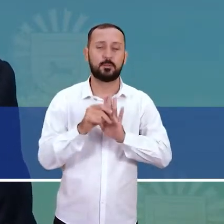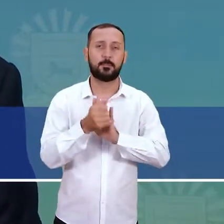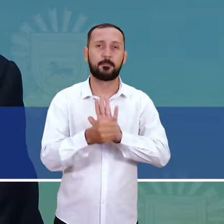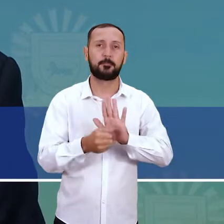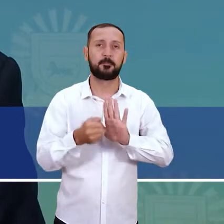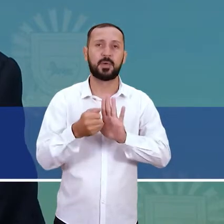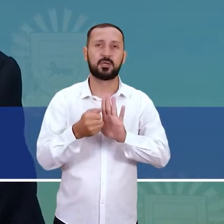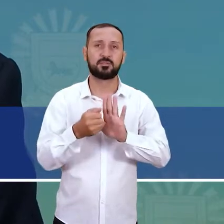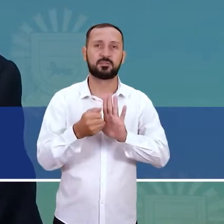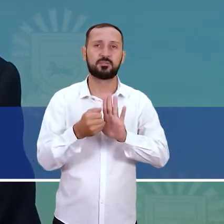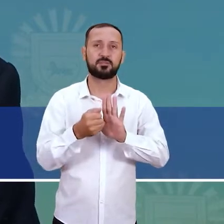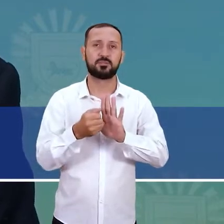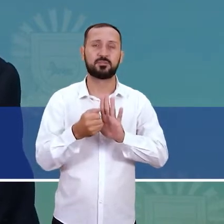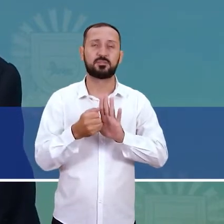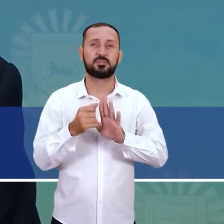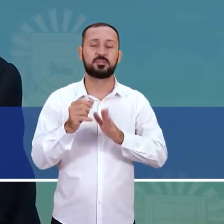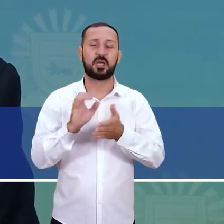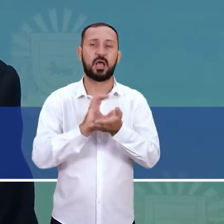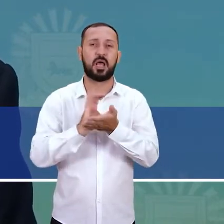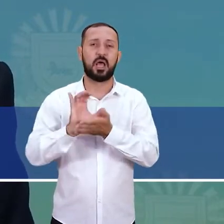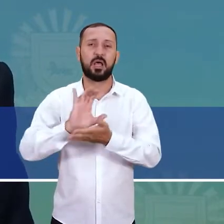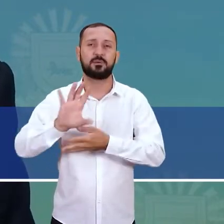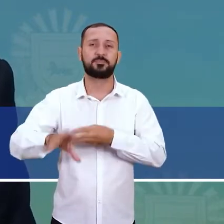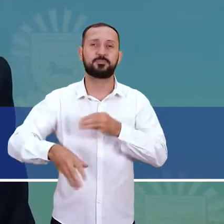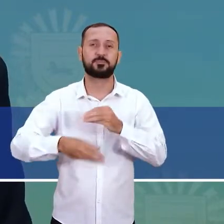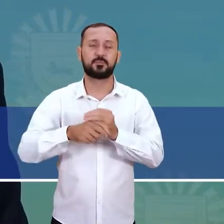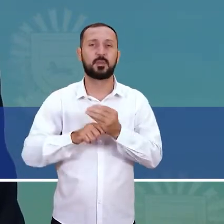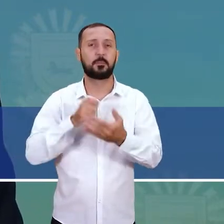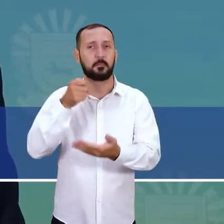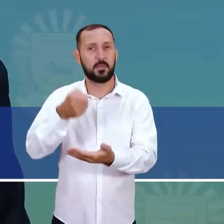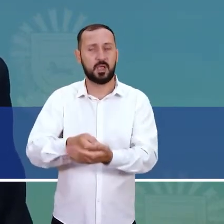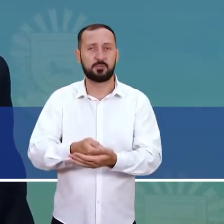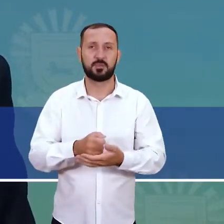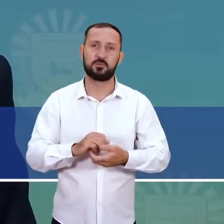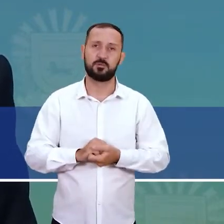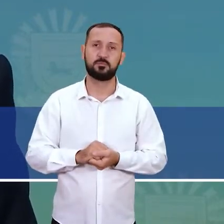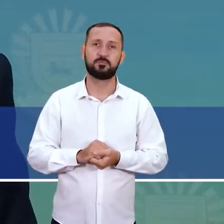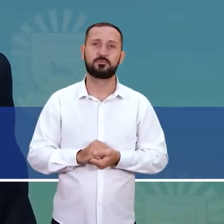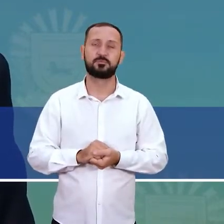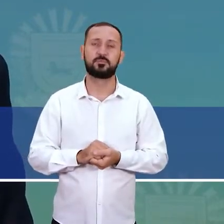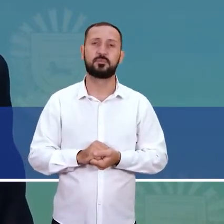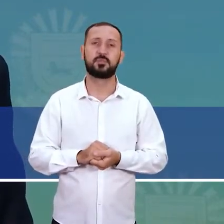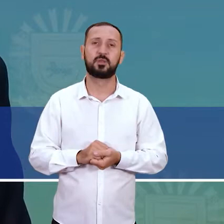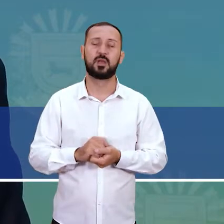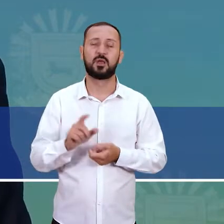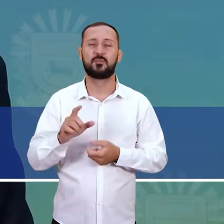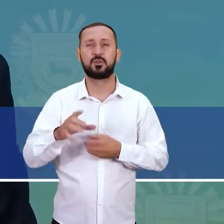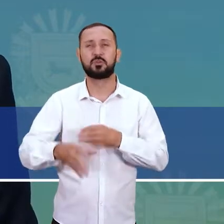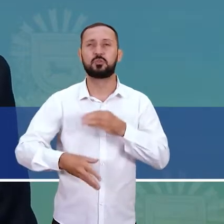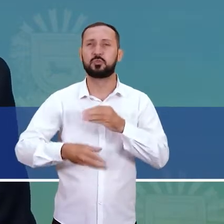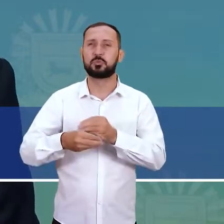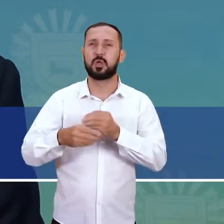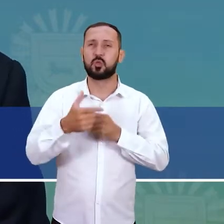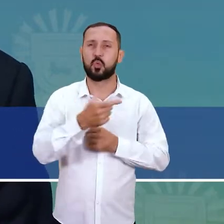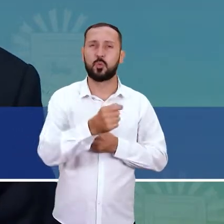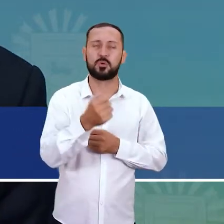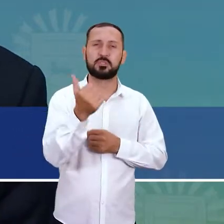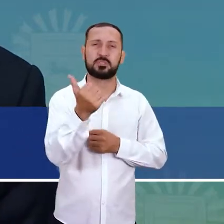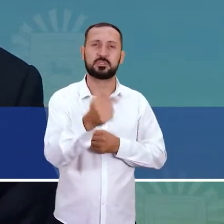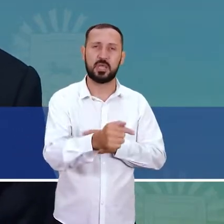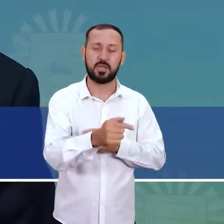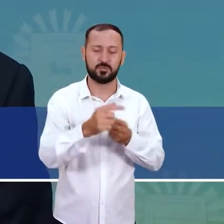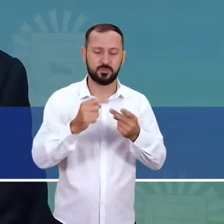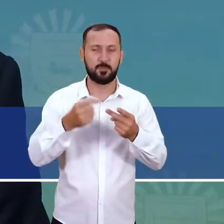feitos os projetos das emendas para pagamento. Vai juntar isso aí